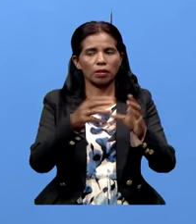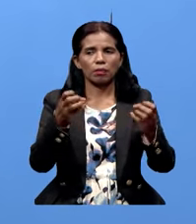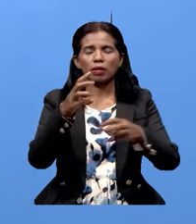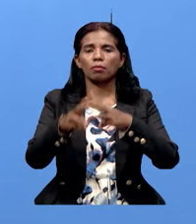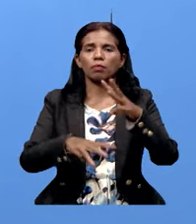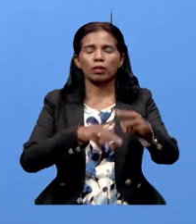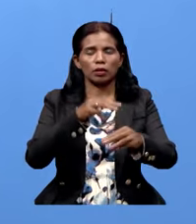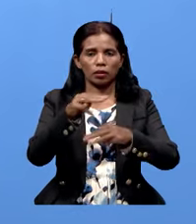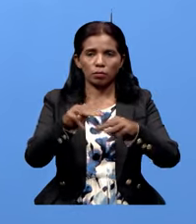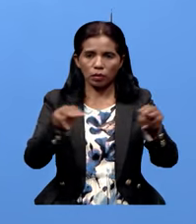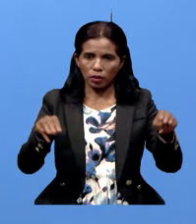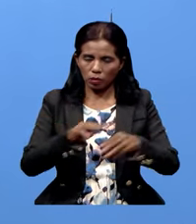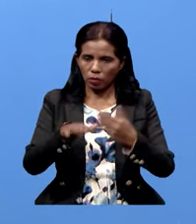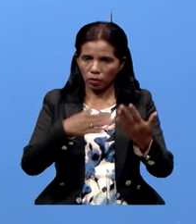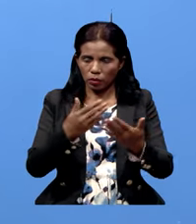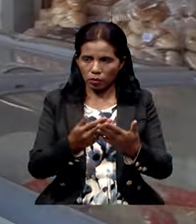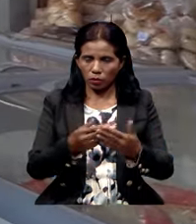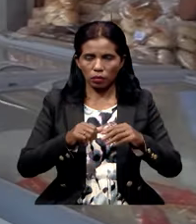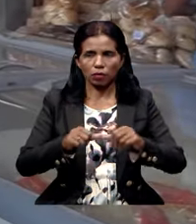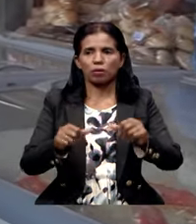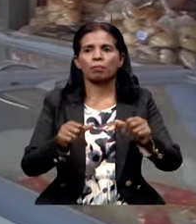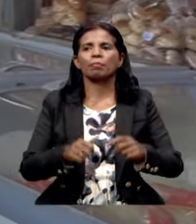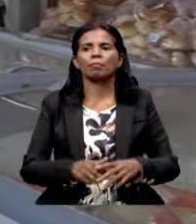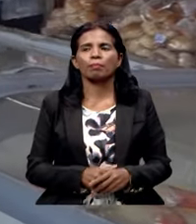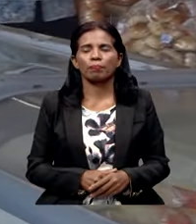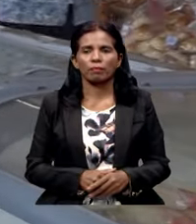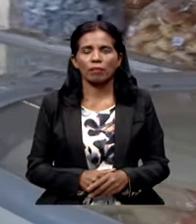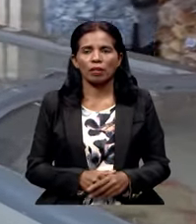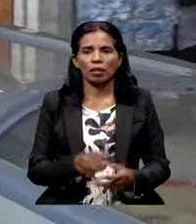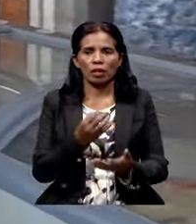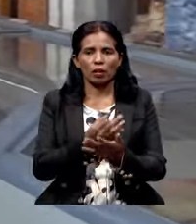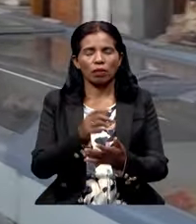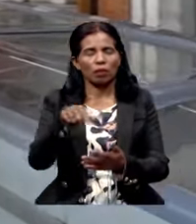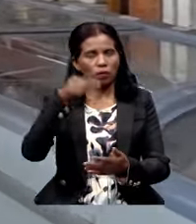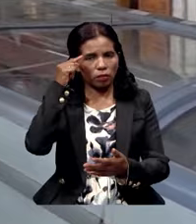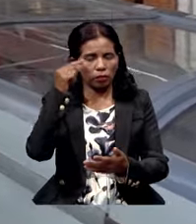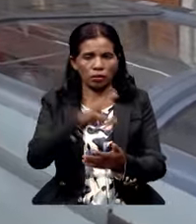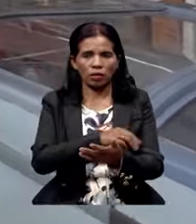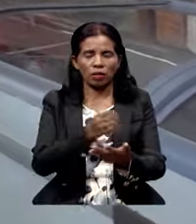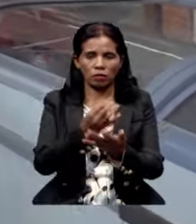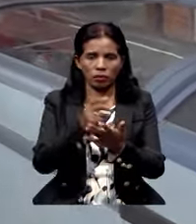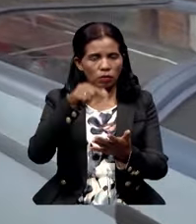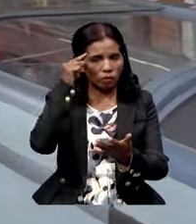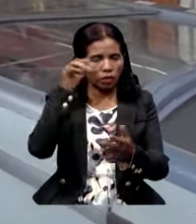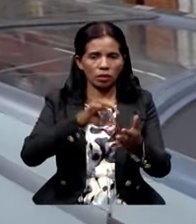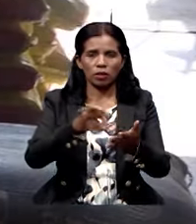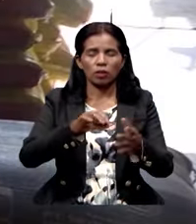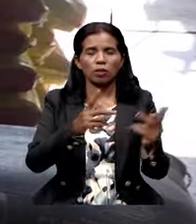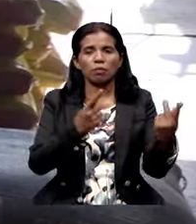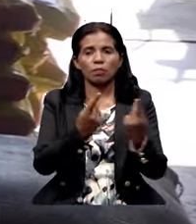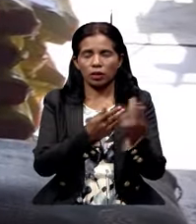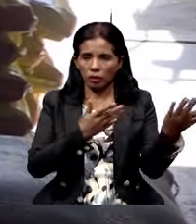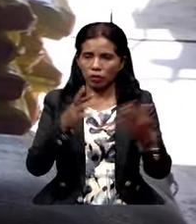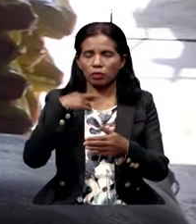munisipio toto depois normalização ne selau. Tu ira kor subsidio ne be governo asina un ho empresa importador fos sira e fase